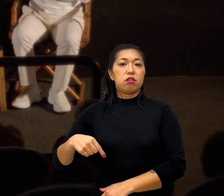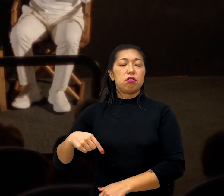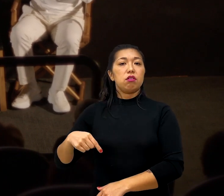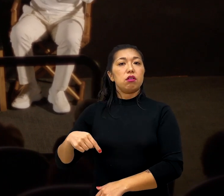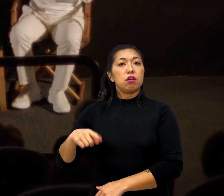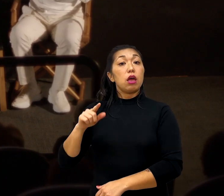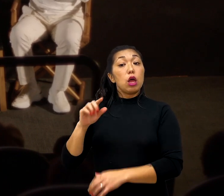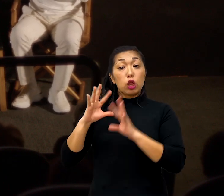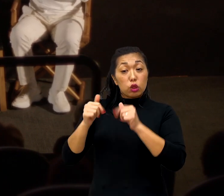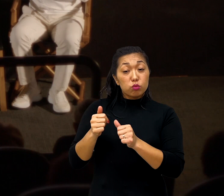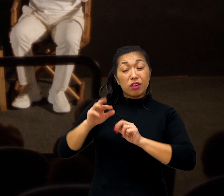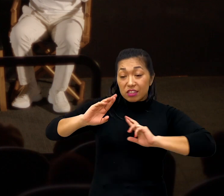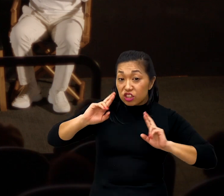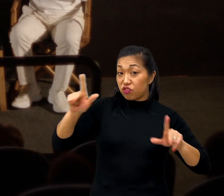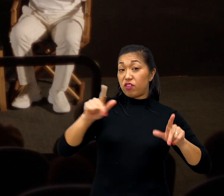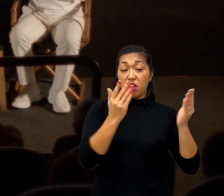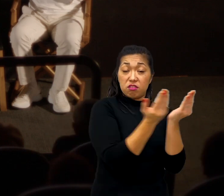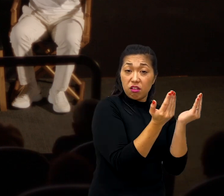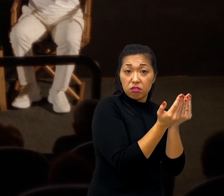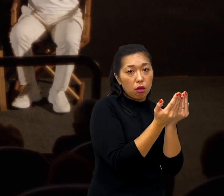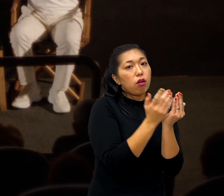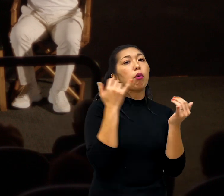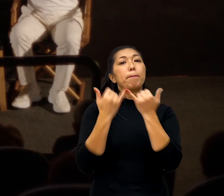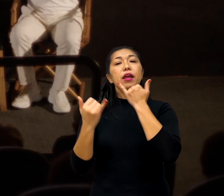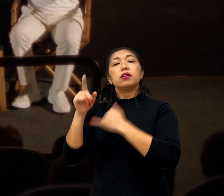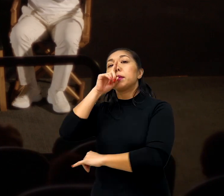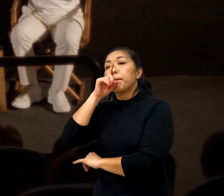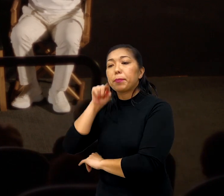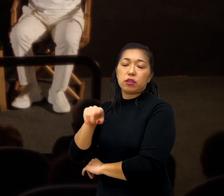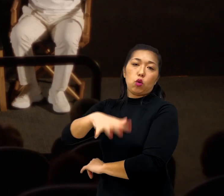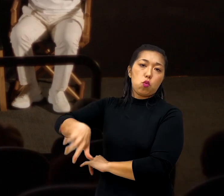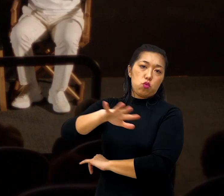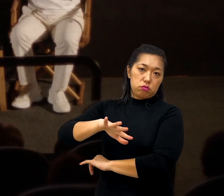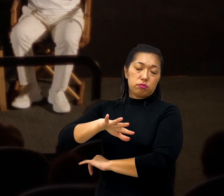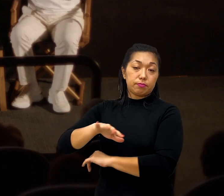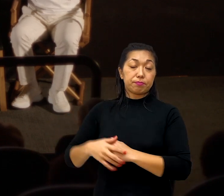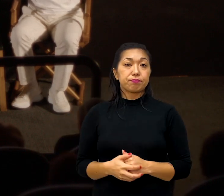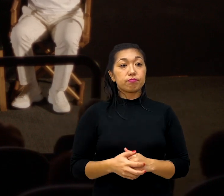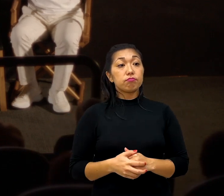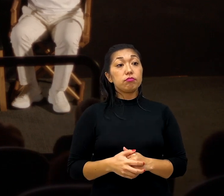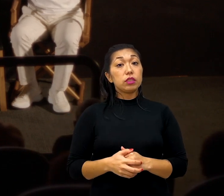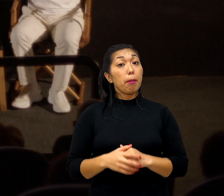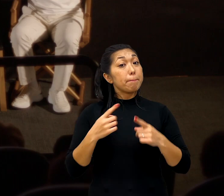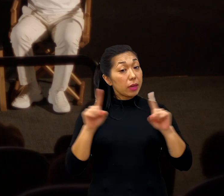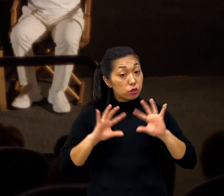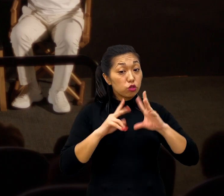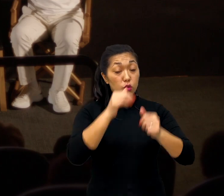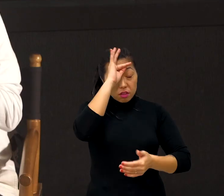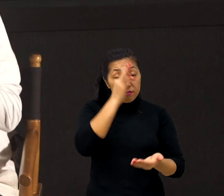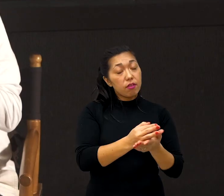perigo à humanidade. Todos os estados que se construíram nessa fé têm um poder de estabelecer